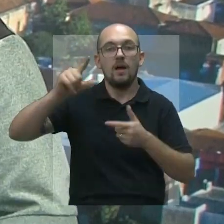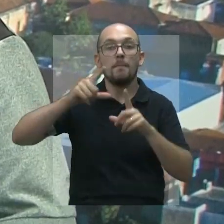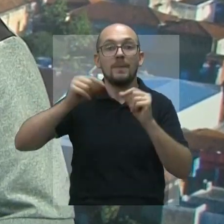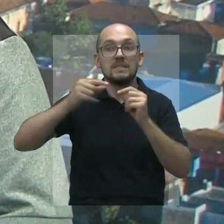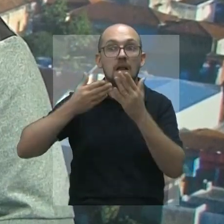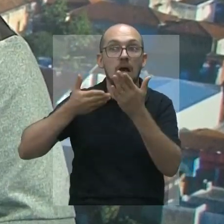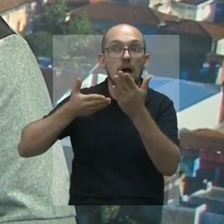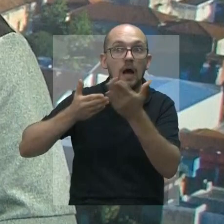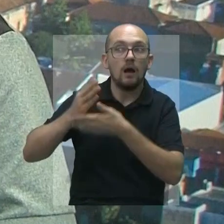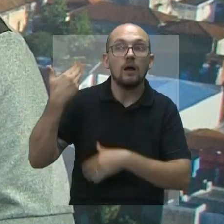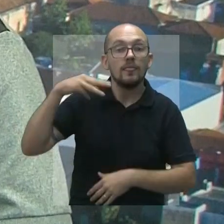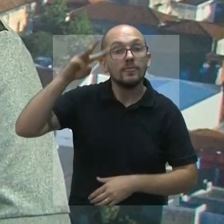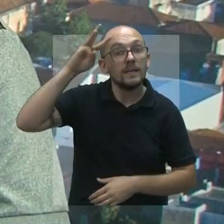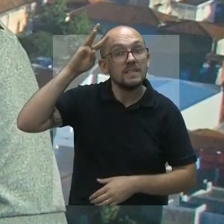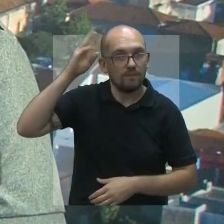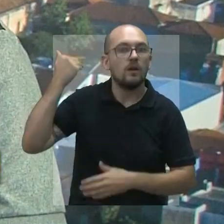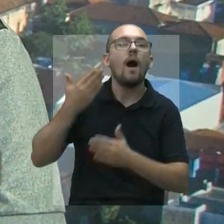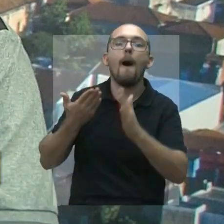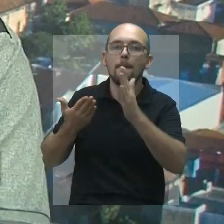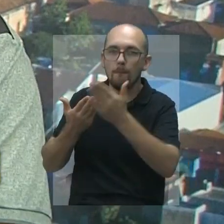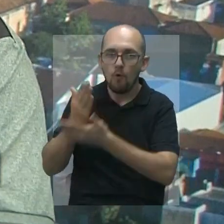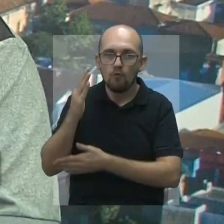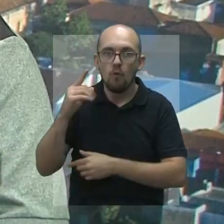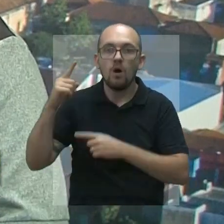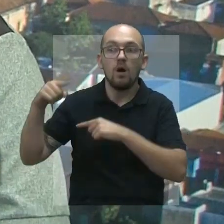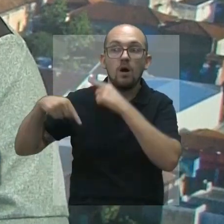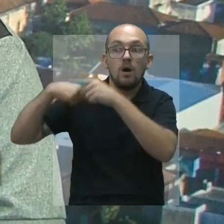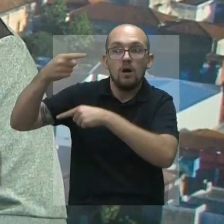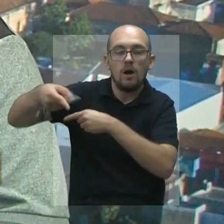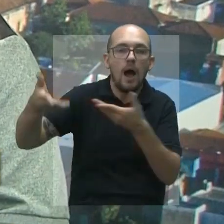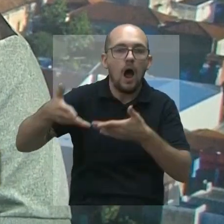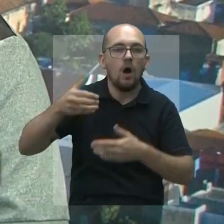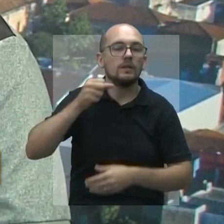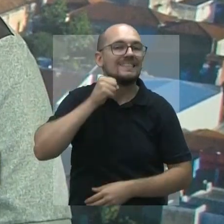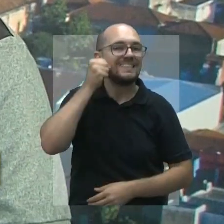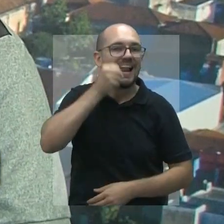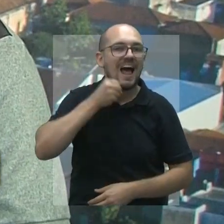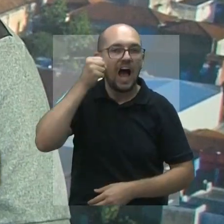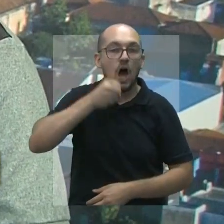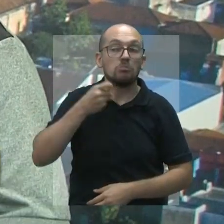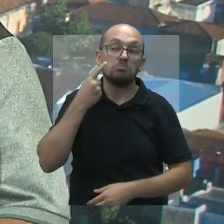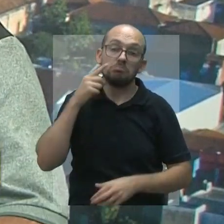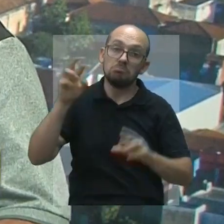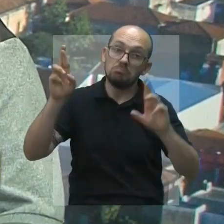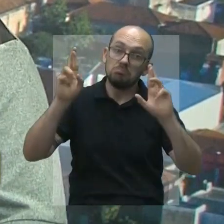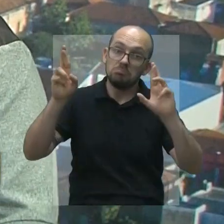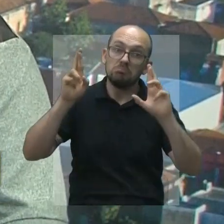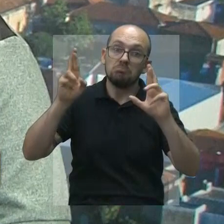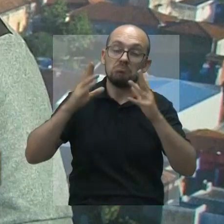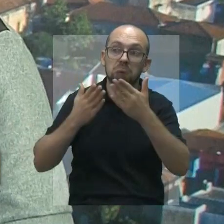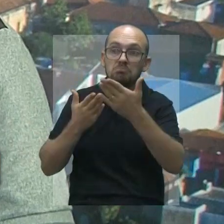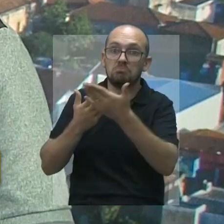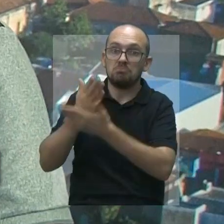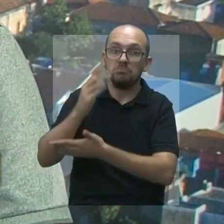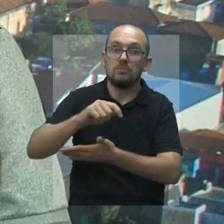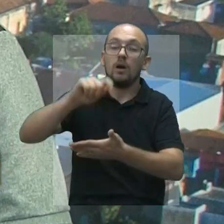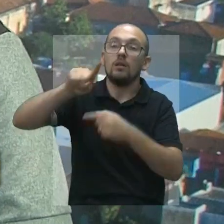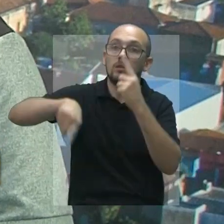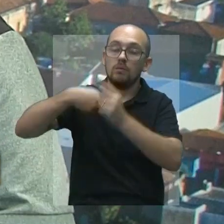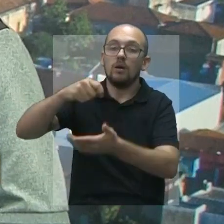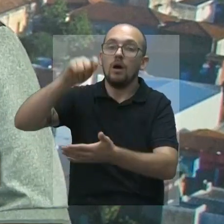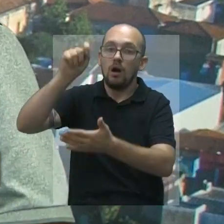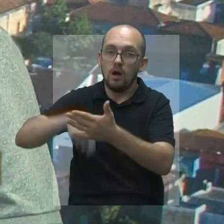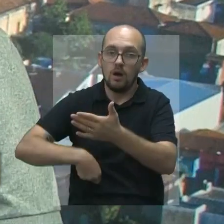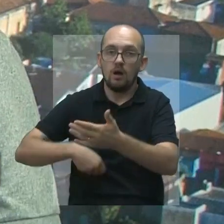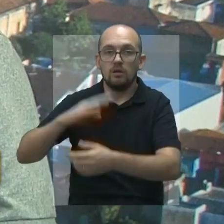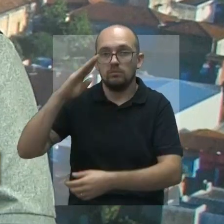foi aprovada no Congresso, agora vai para o Senado, possivelmente vai ser aprovada também no Senado para ser sancionada pelo senhor presidente.